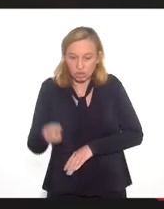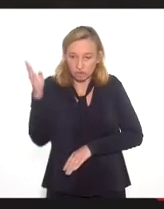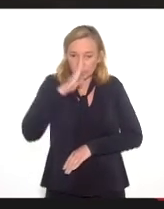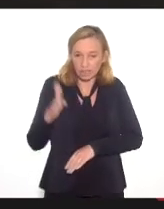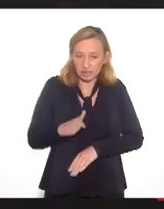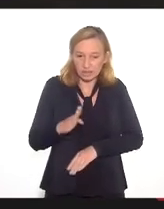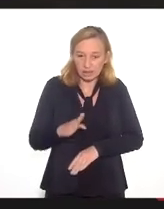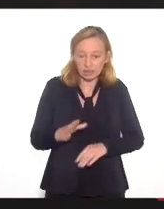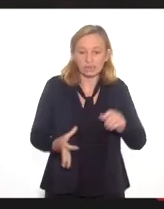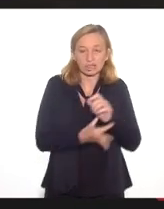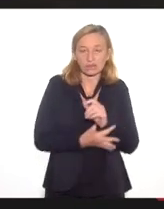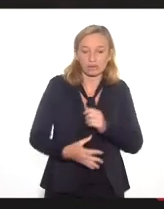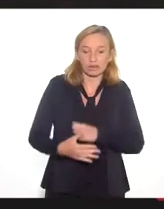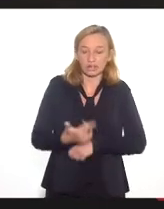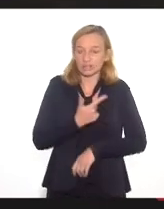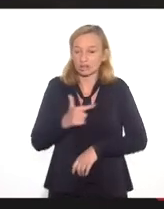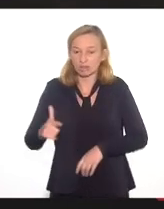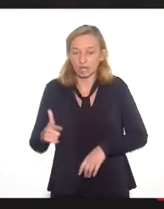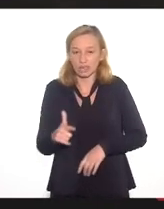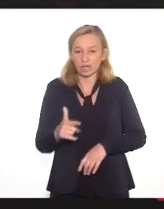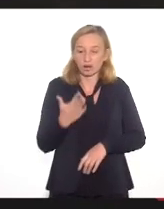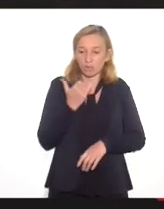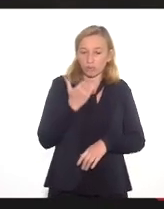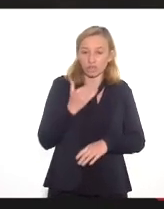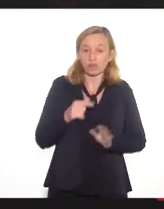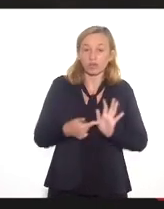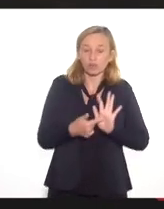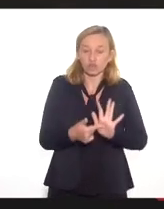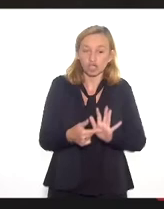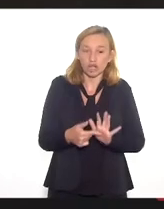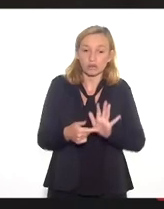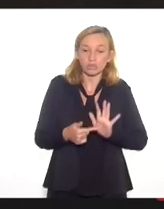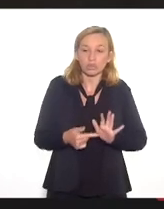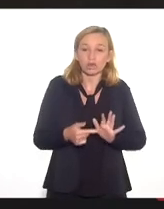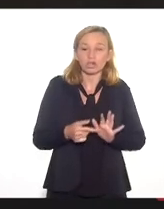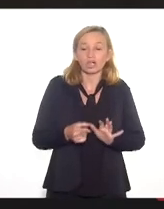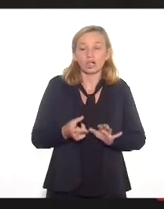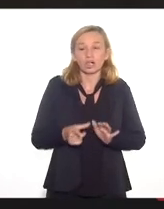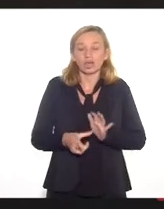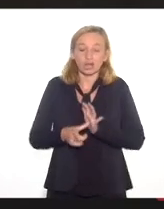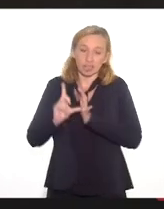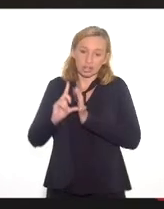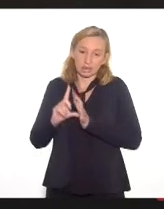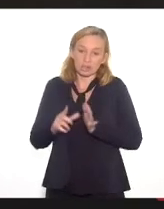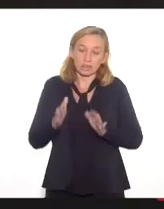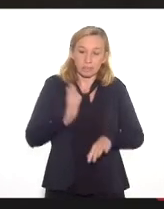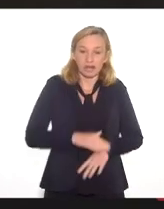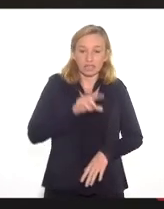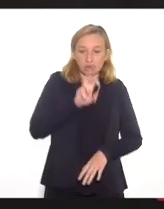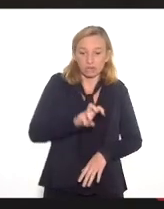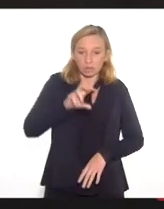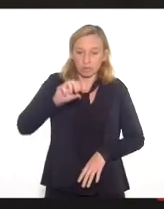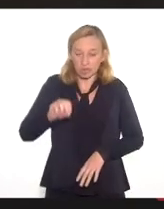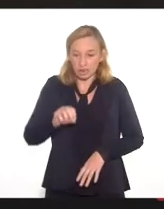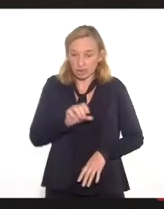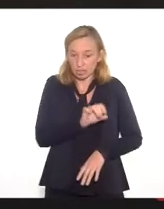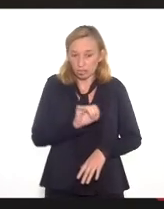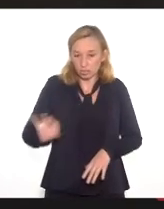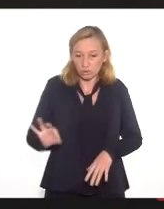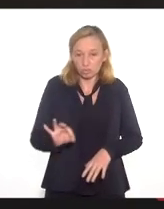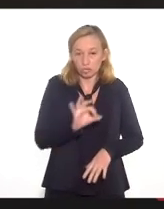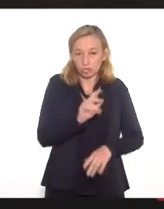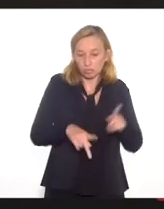grau de insegurança alimentar são os dados que foram colocados anteriormente de mais de 50% da população em algum grau de insegurança